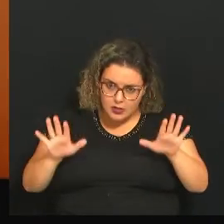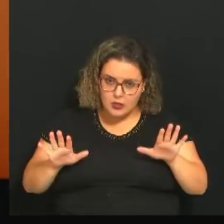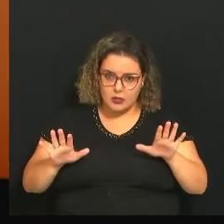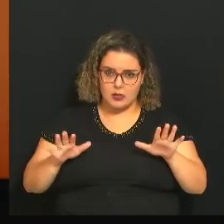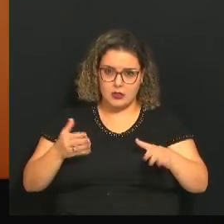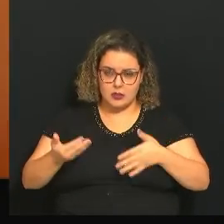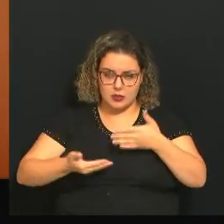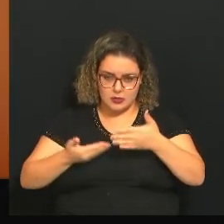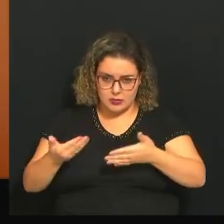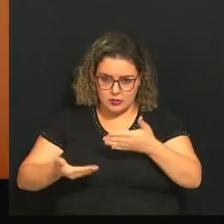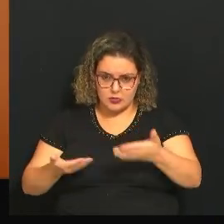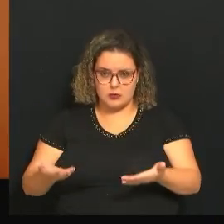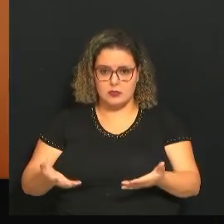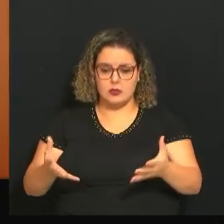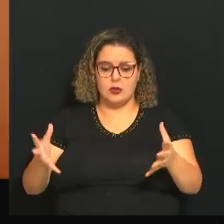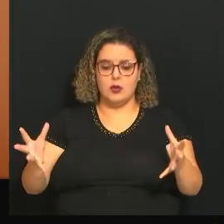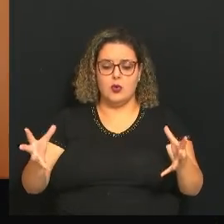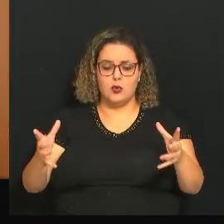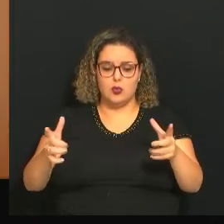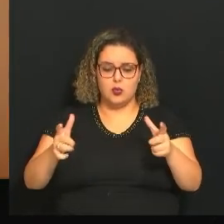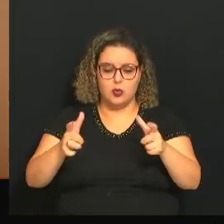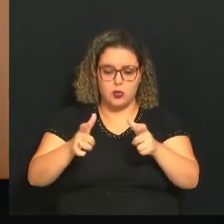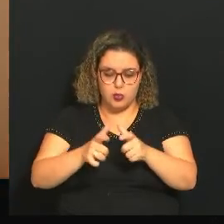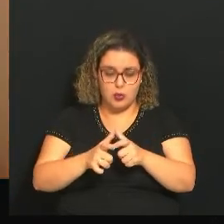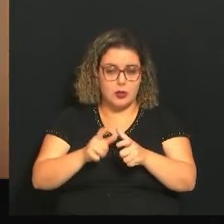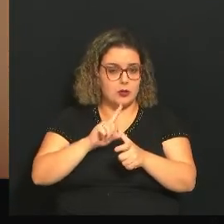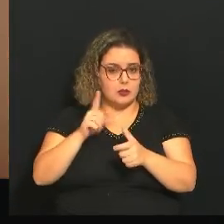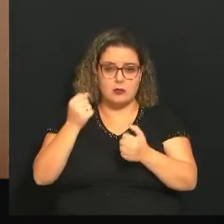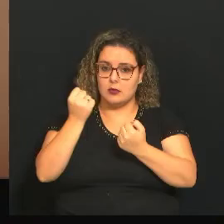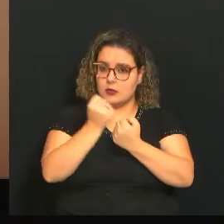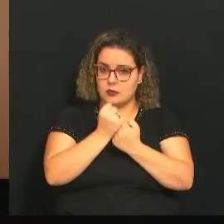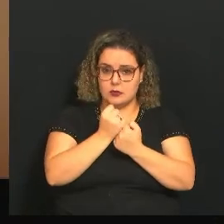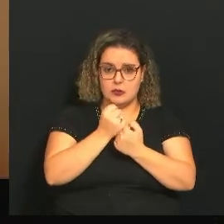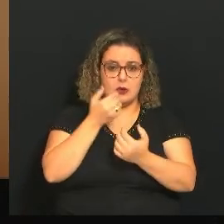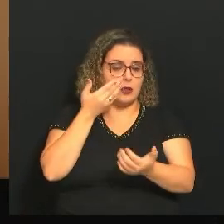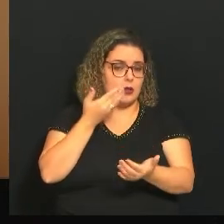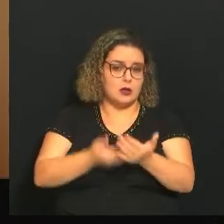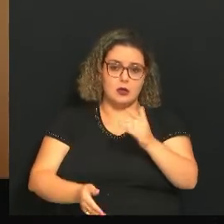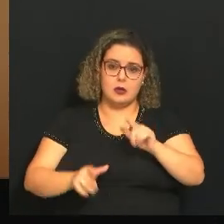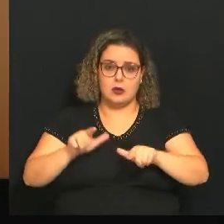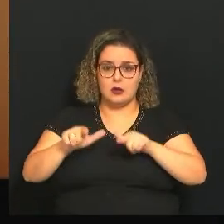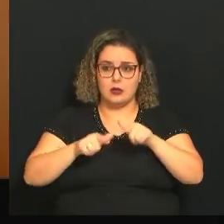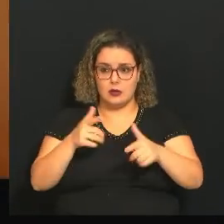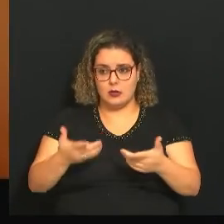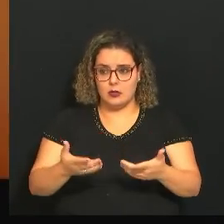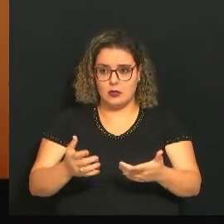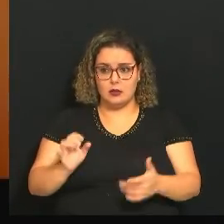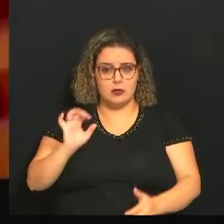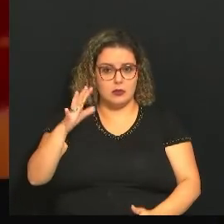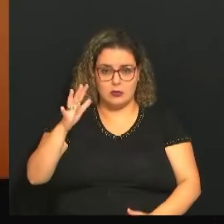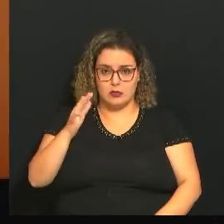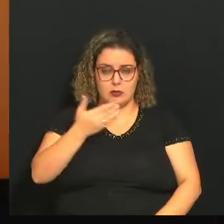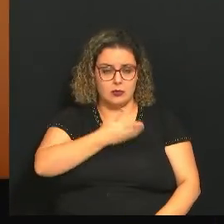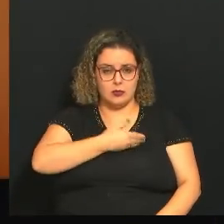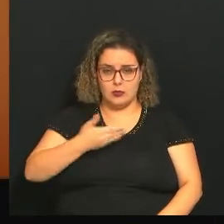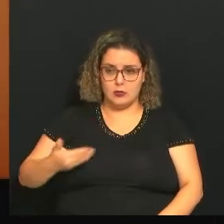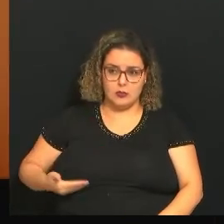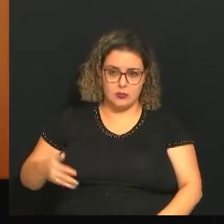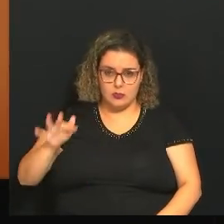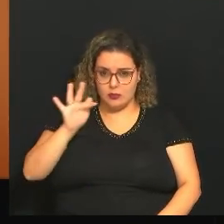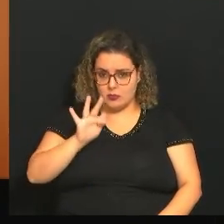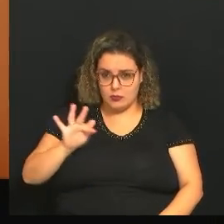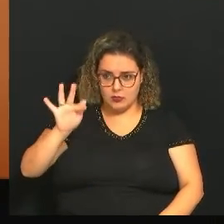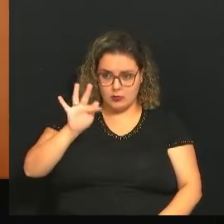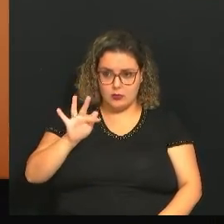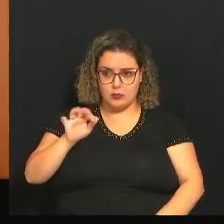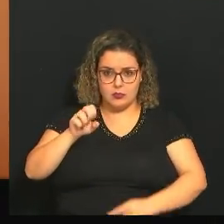a quantidade de servidores, não vão repondo, acaba aquele serviço. Tem acontecido no governo federal isso, nas áreas que eles não querem